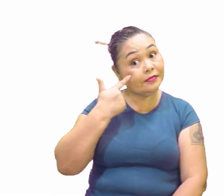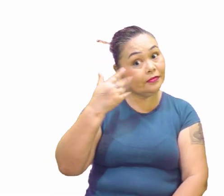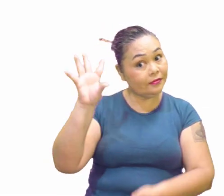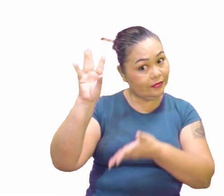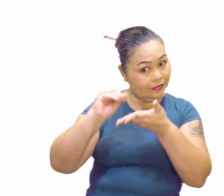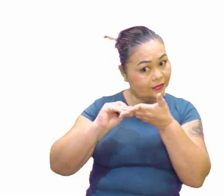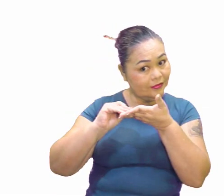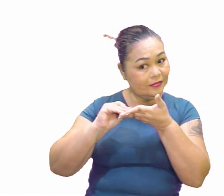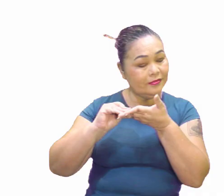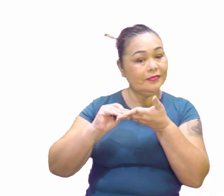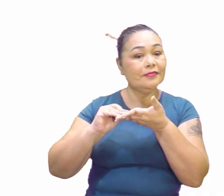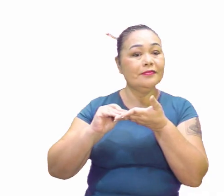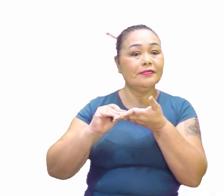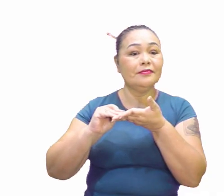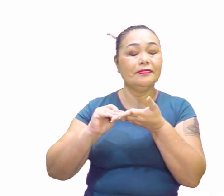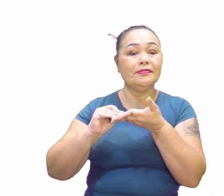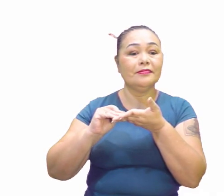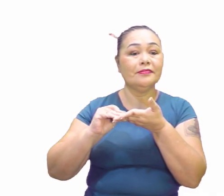pegando aí,